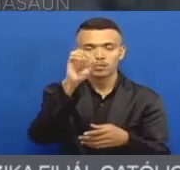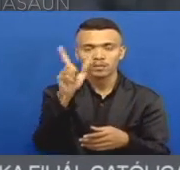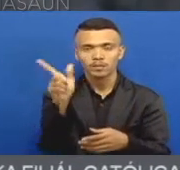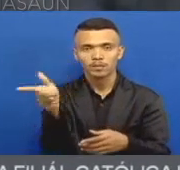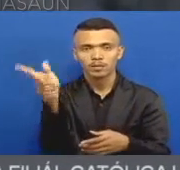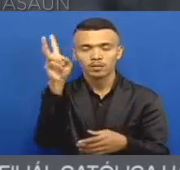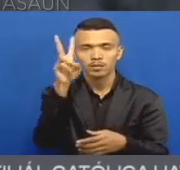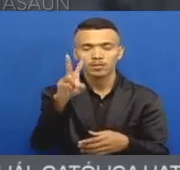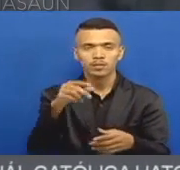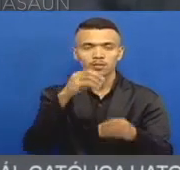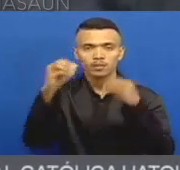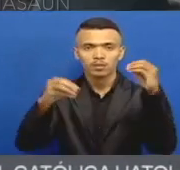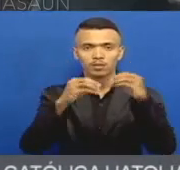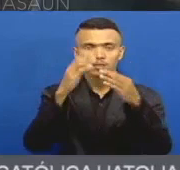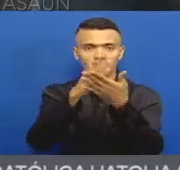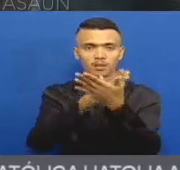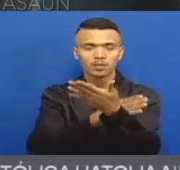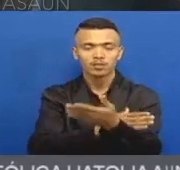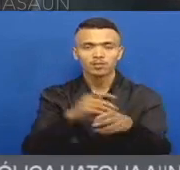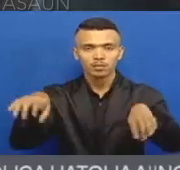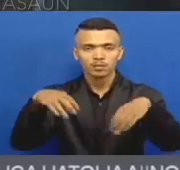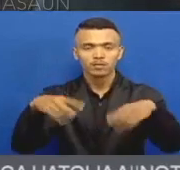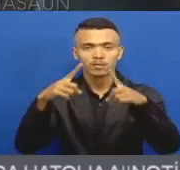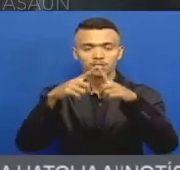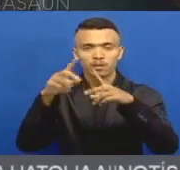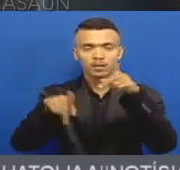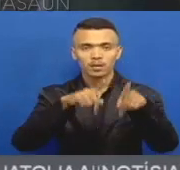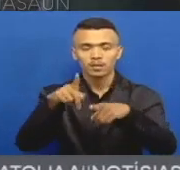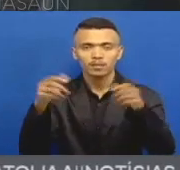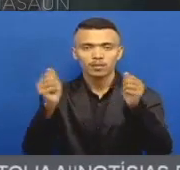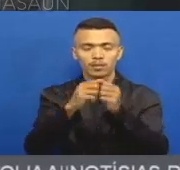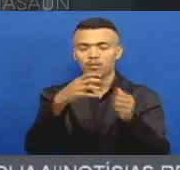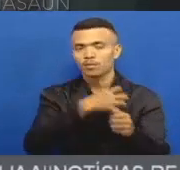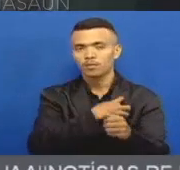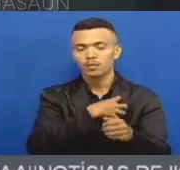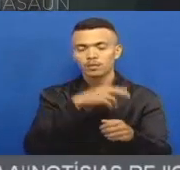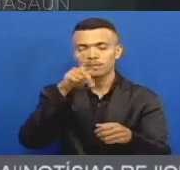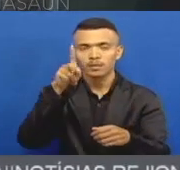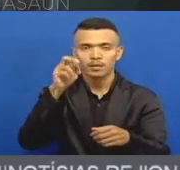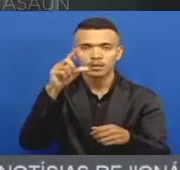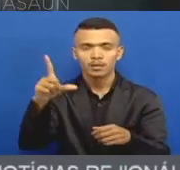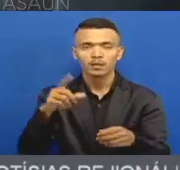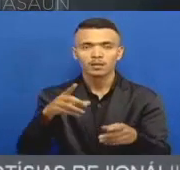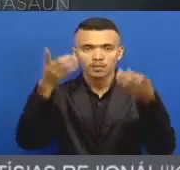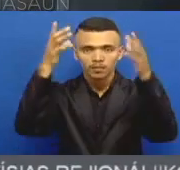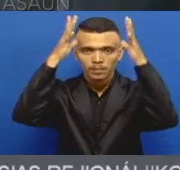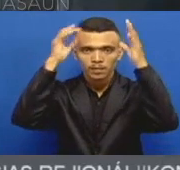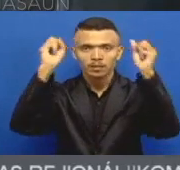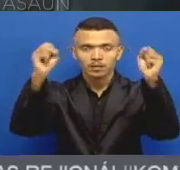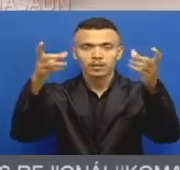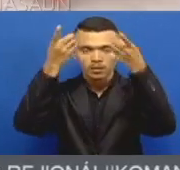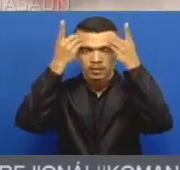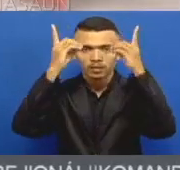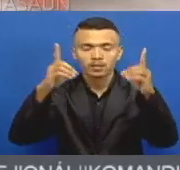Ruanulo Recindrua, com o estatuto profissional ba pessoal ou função policiais penitele. Nebe presidente da República